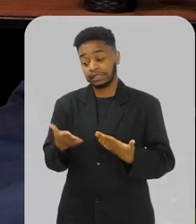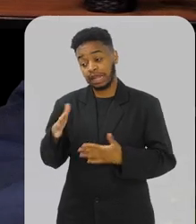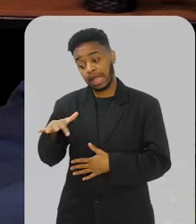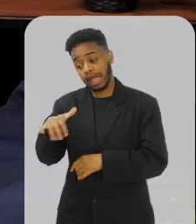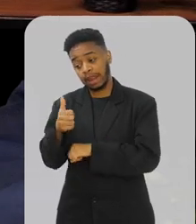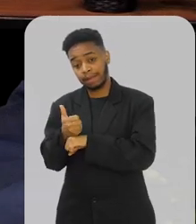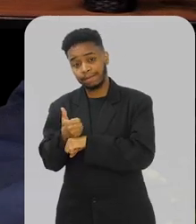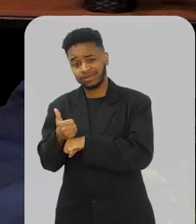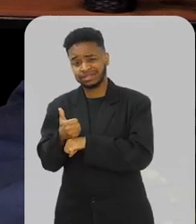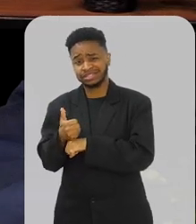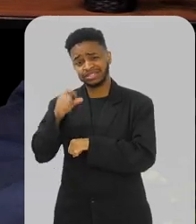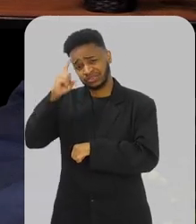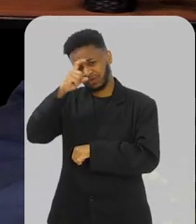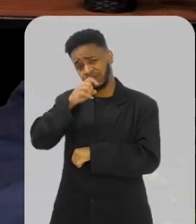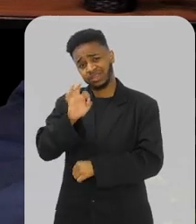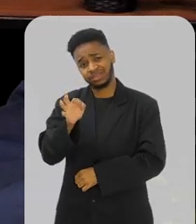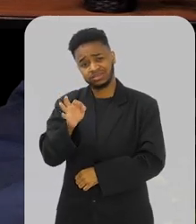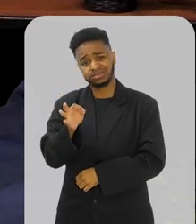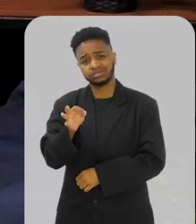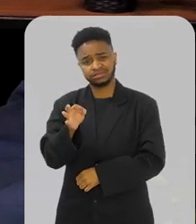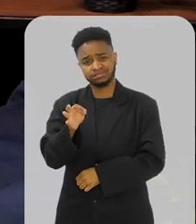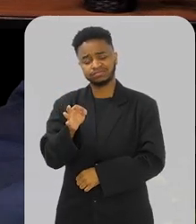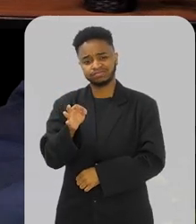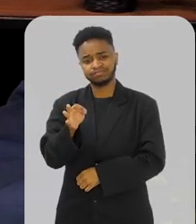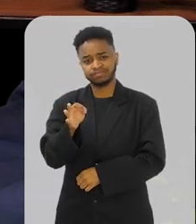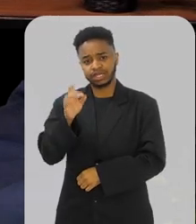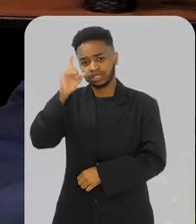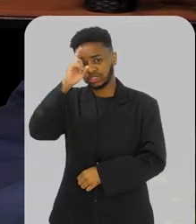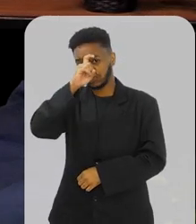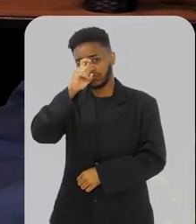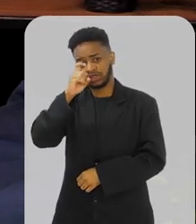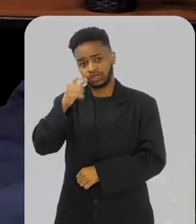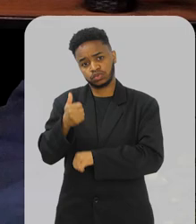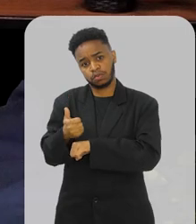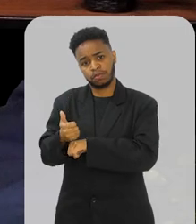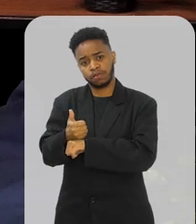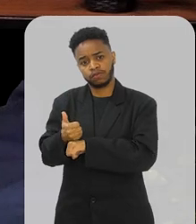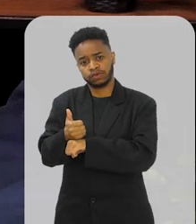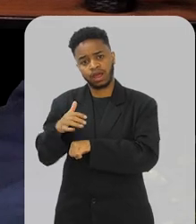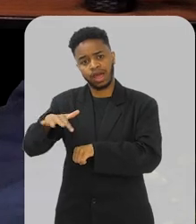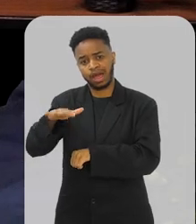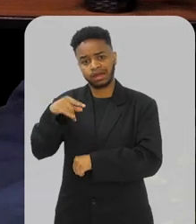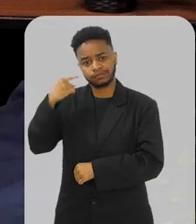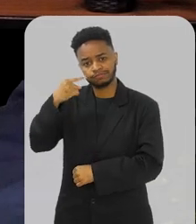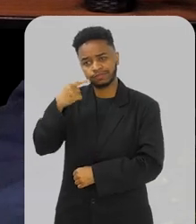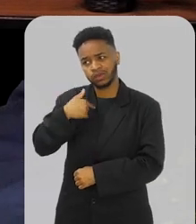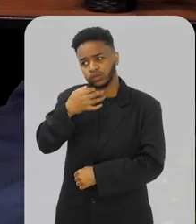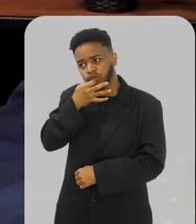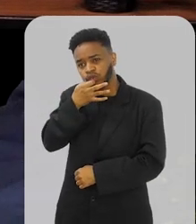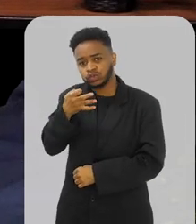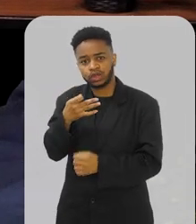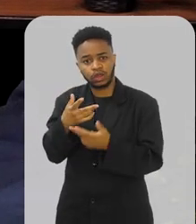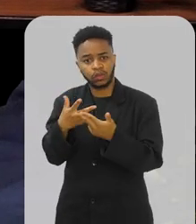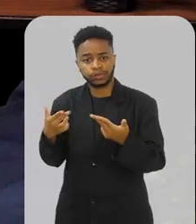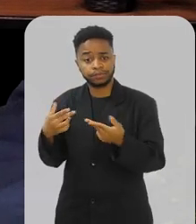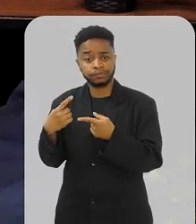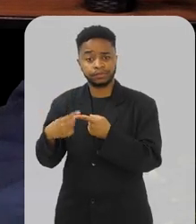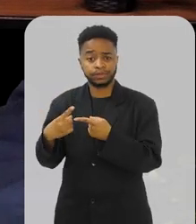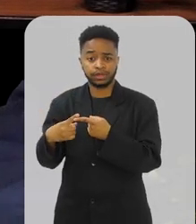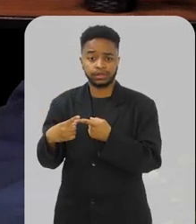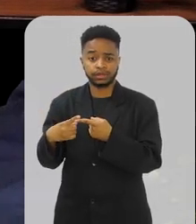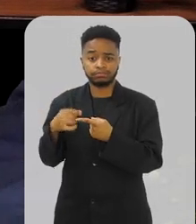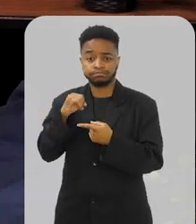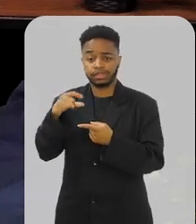profissional é muito complexo a nível de profissional como direito, sugerir alguma coisa, porque mesmo